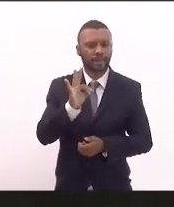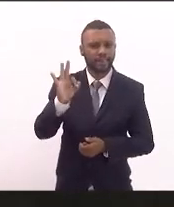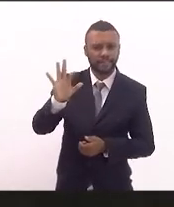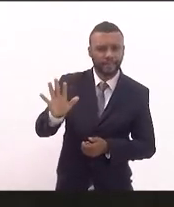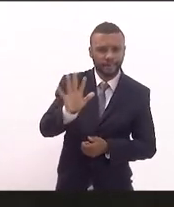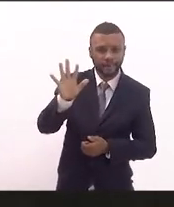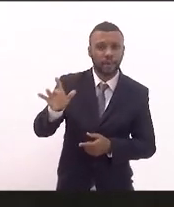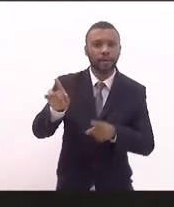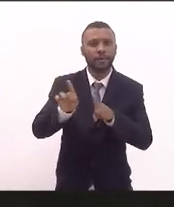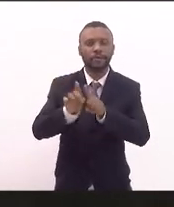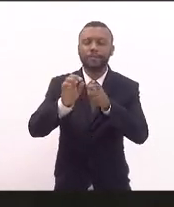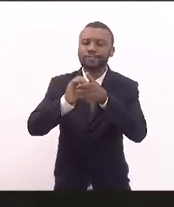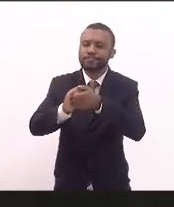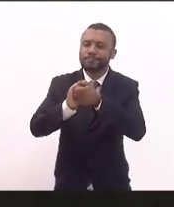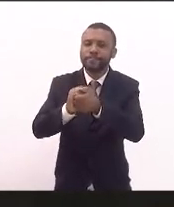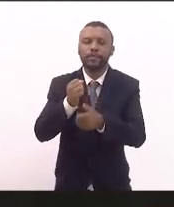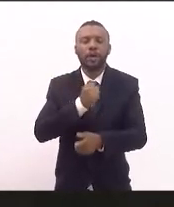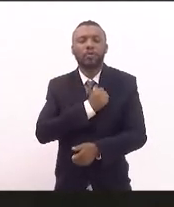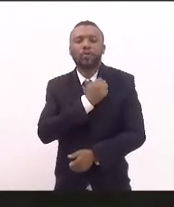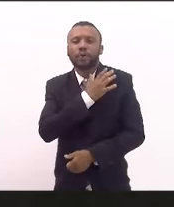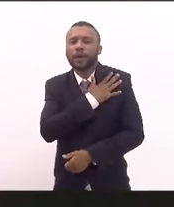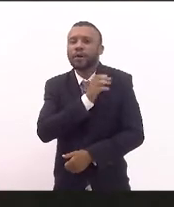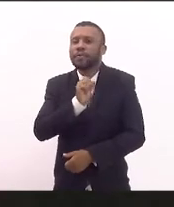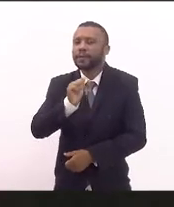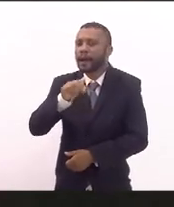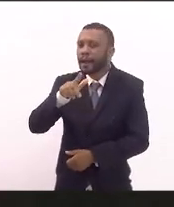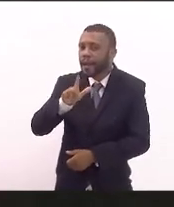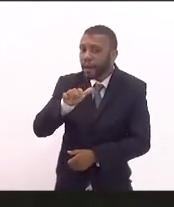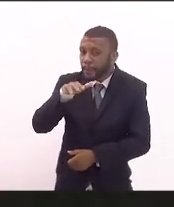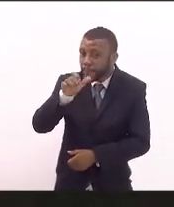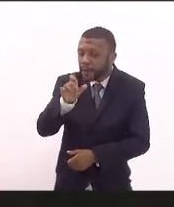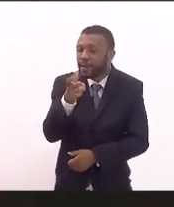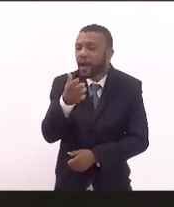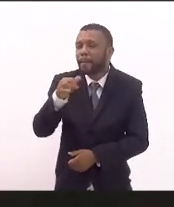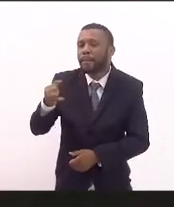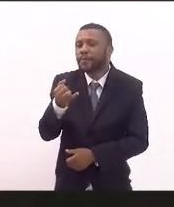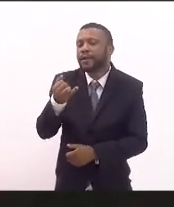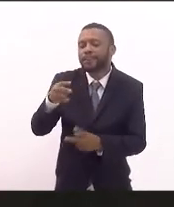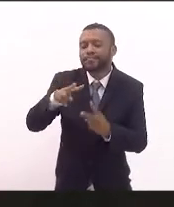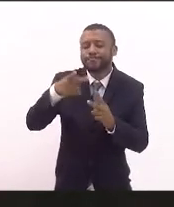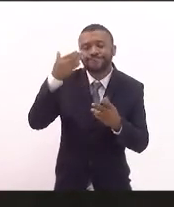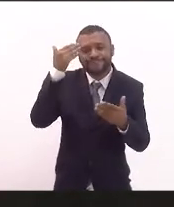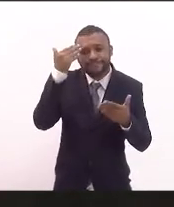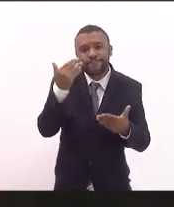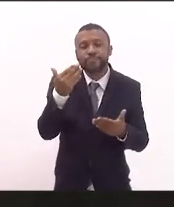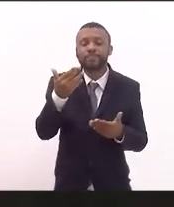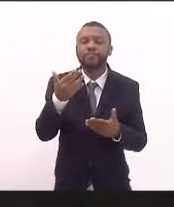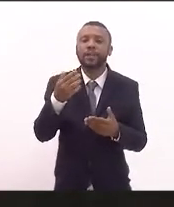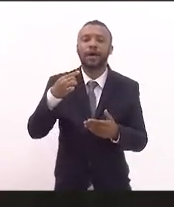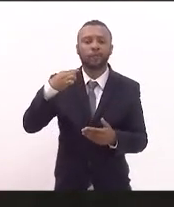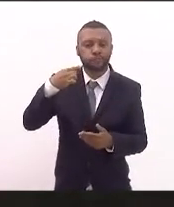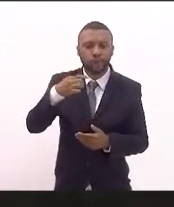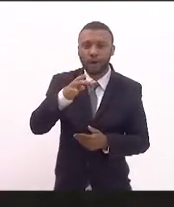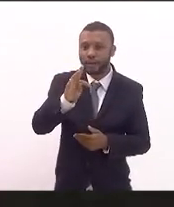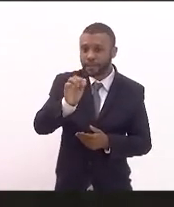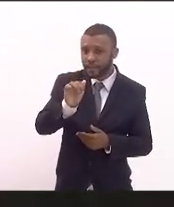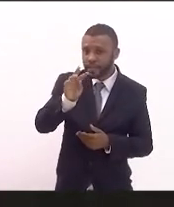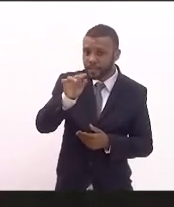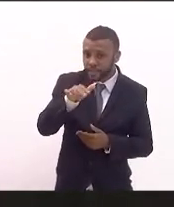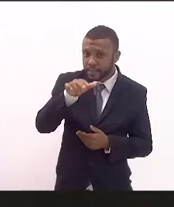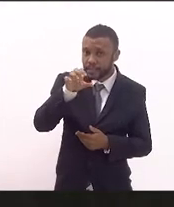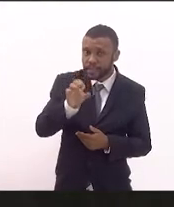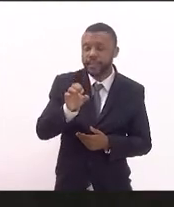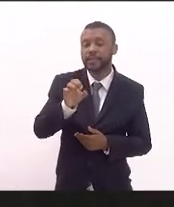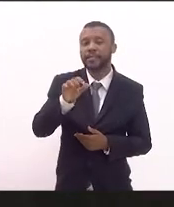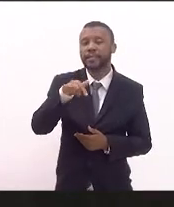nosso Coronel Salema e fazer uma saudação especial, duas saudações especiais. A doutora Tatiane Queiroz, que está presente aqui,